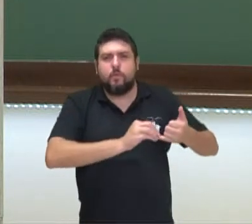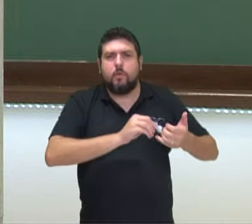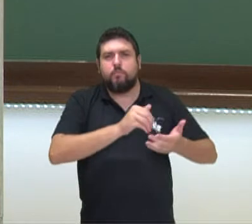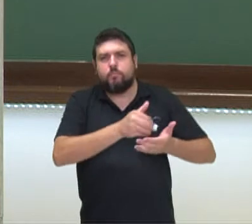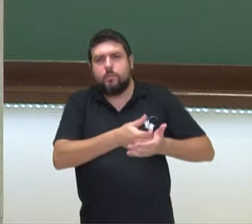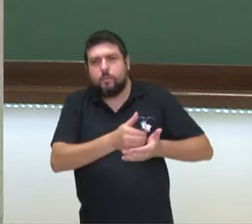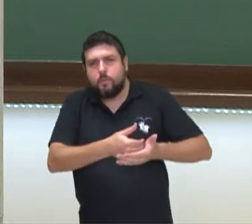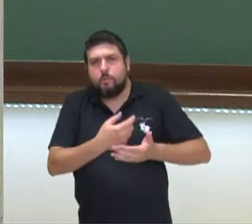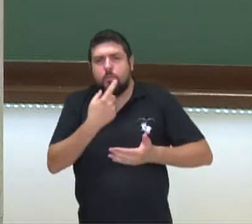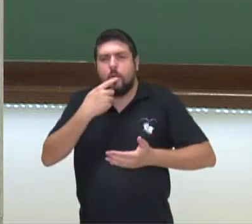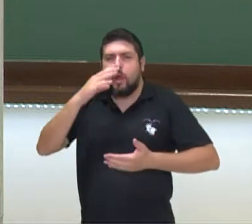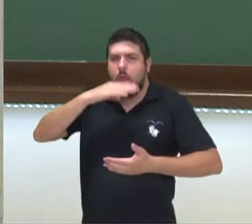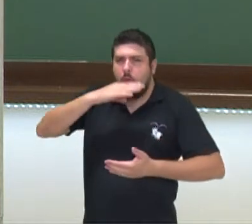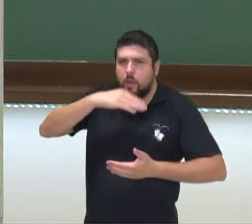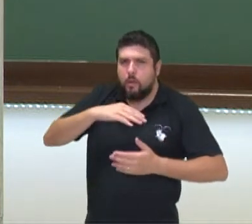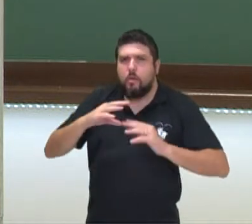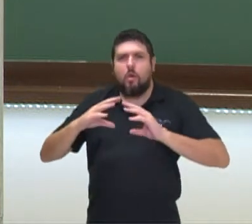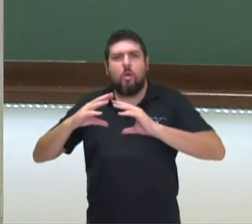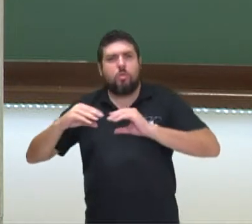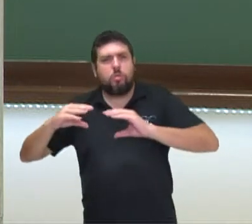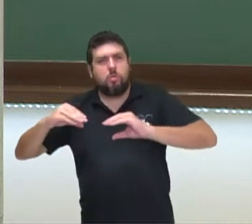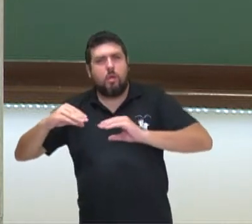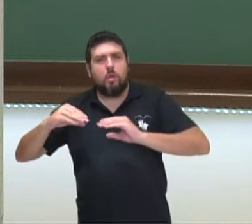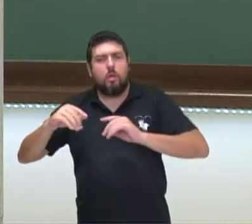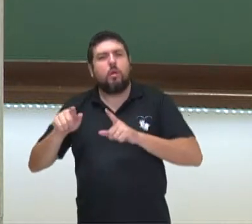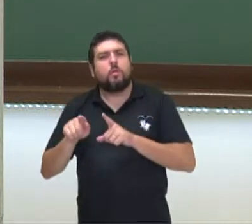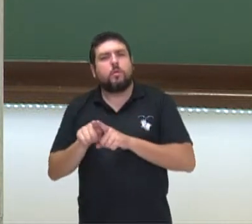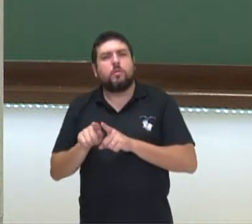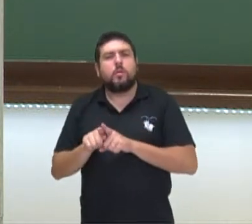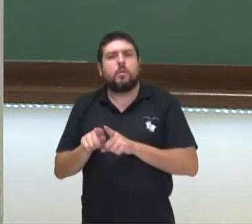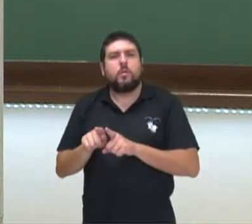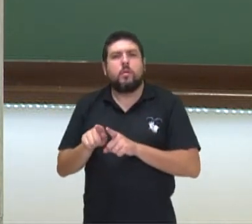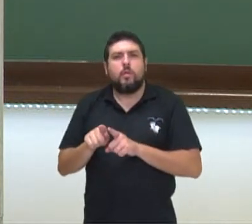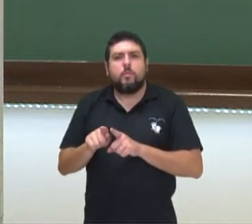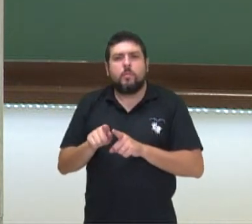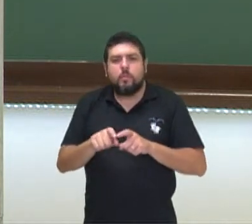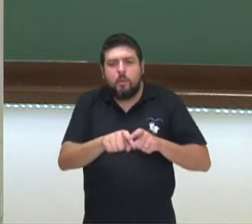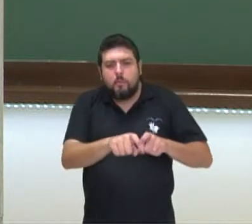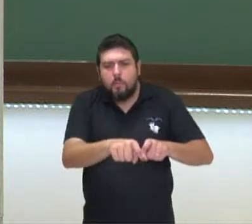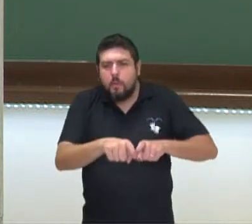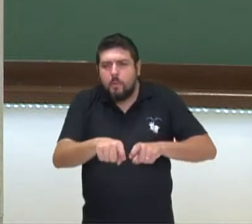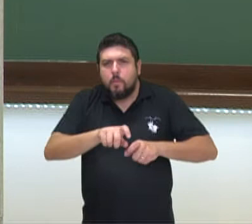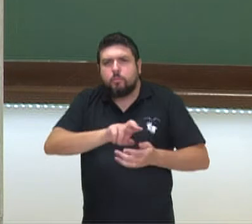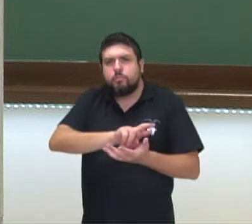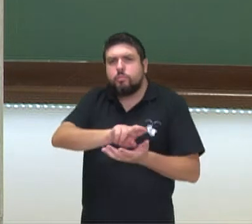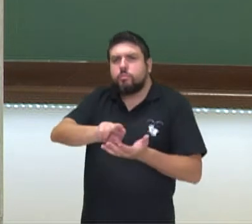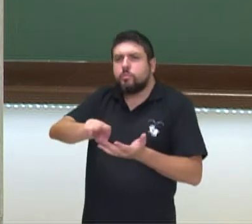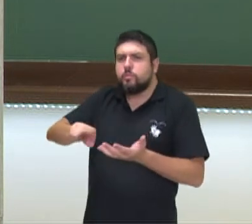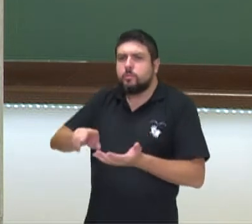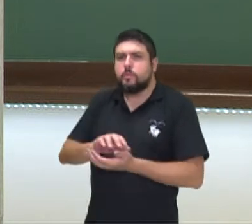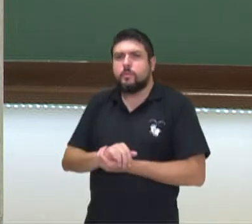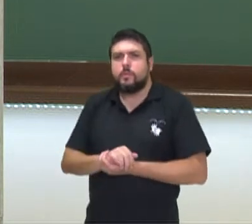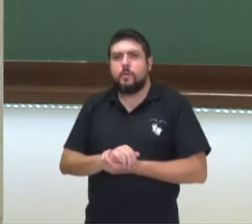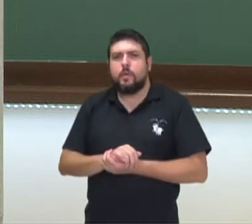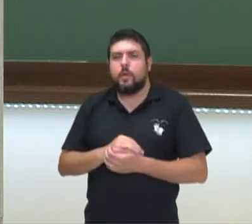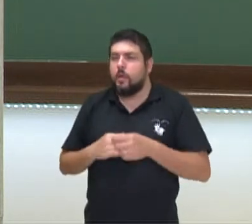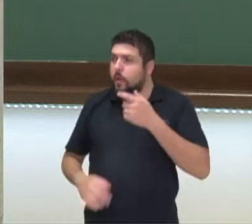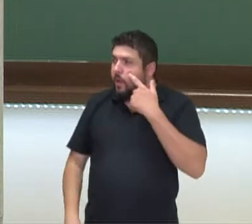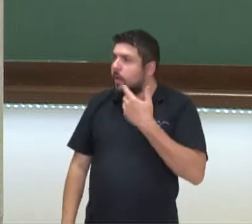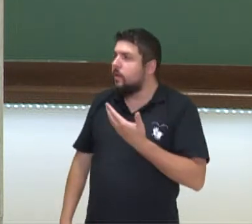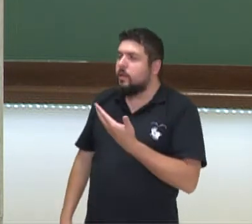pimenta, algodão, né? Outras culturas também faziam parte dessa agricultura maia. E aqui a representação de